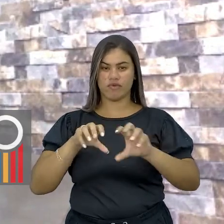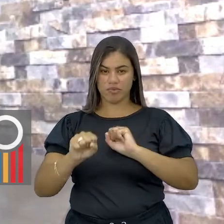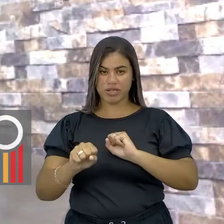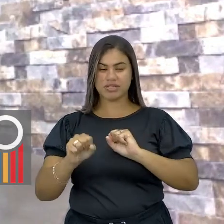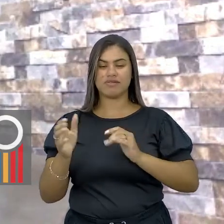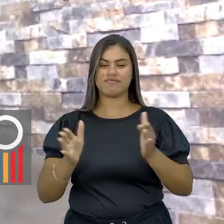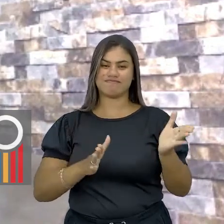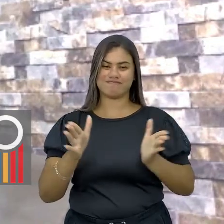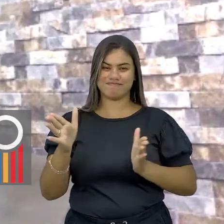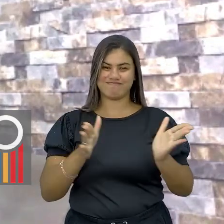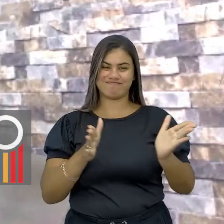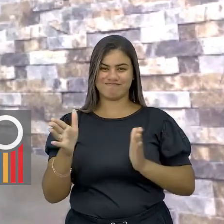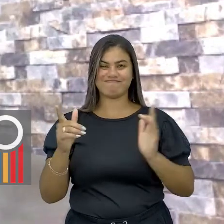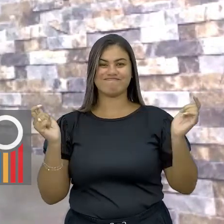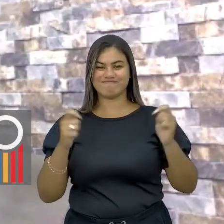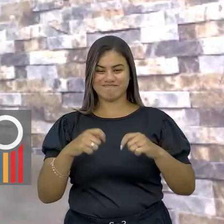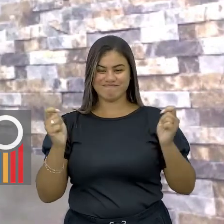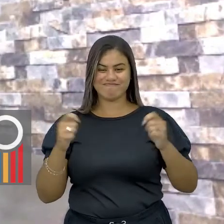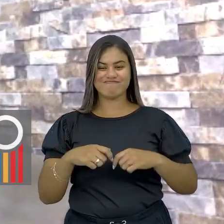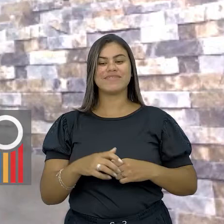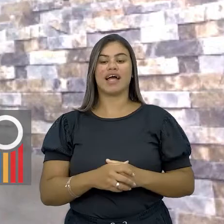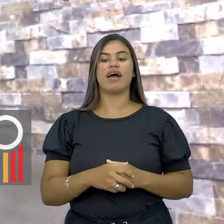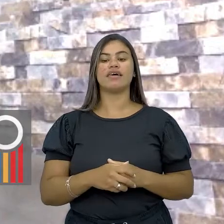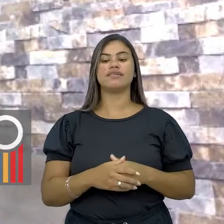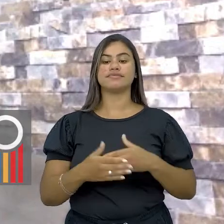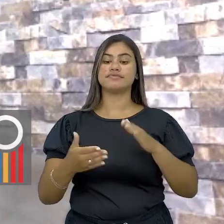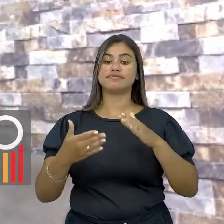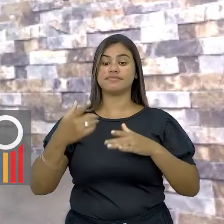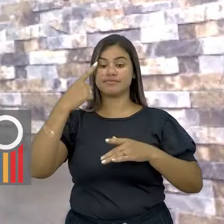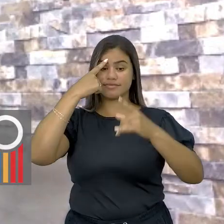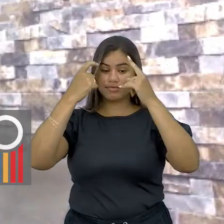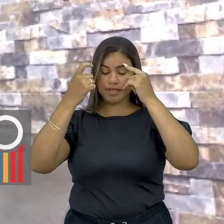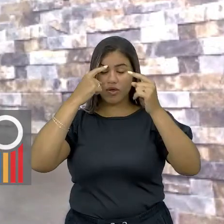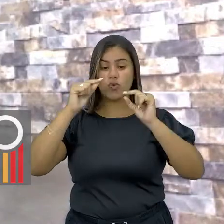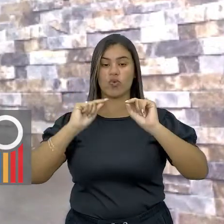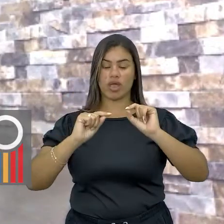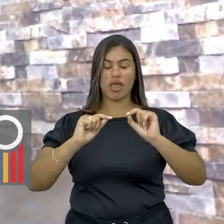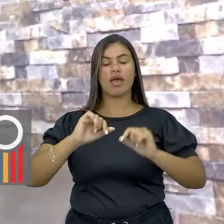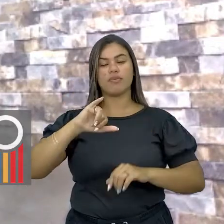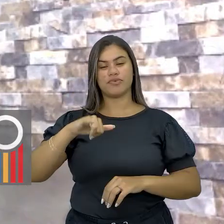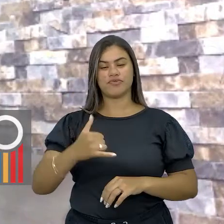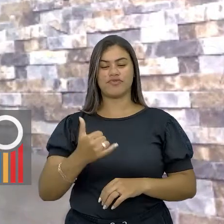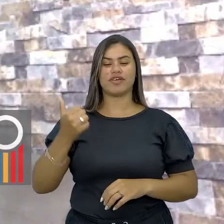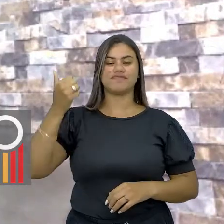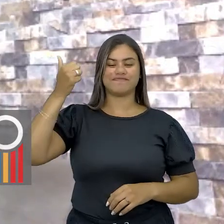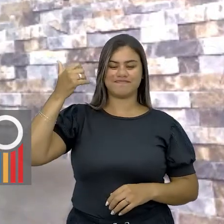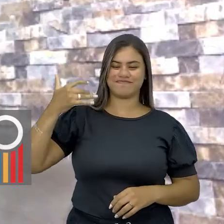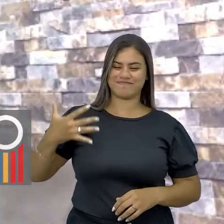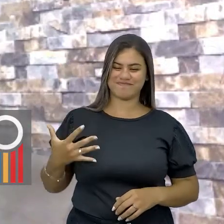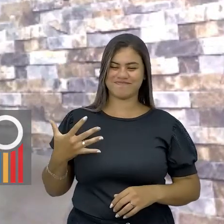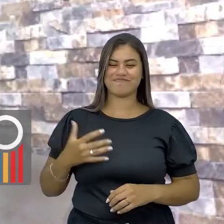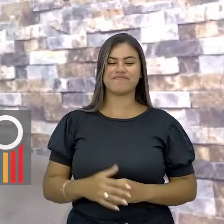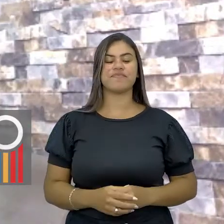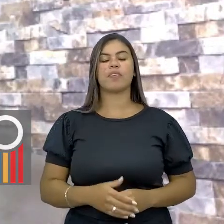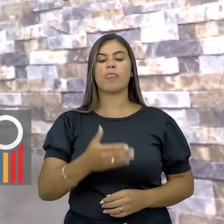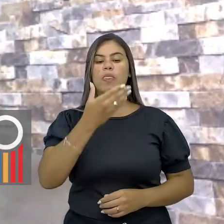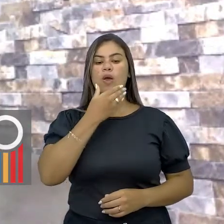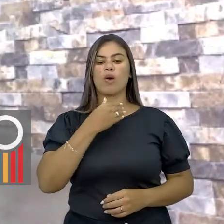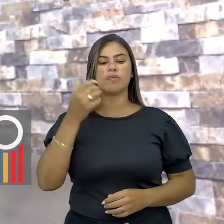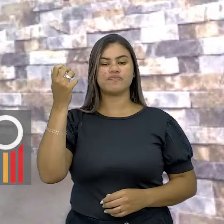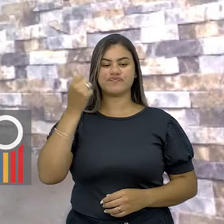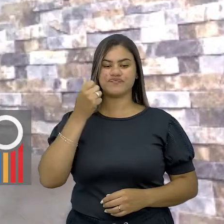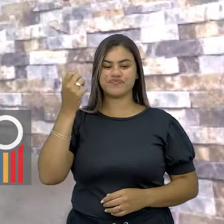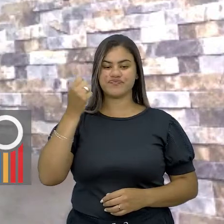mais acessível. E seguindo nessa proposta, também aproveito para fazer a minha autodescrição. Então, sou homem,